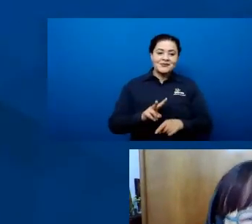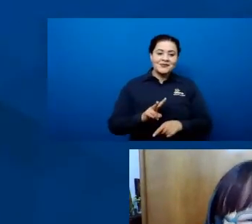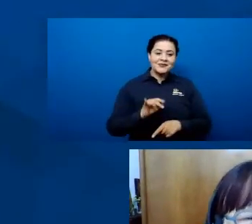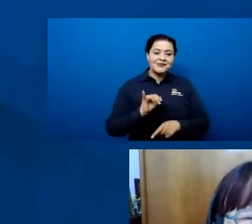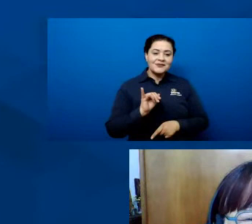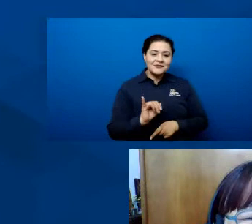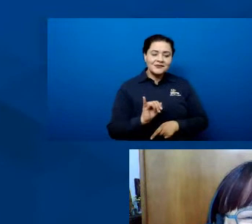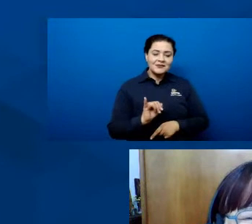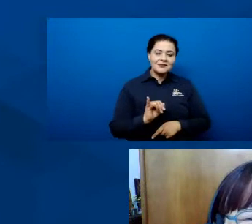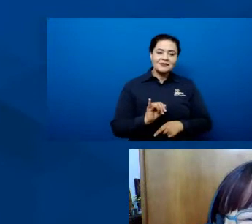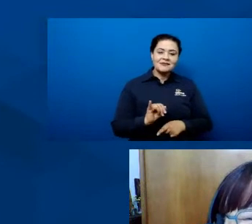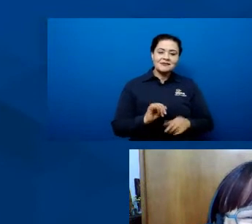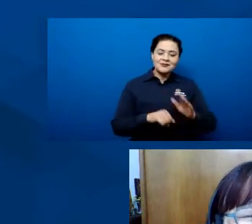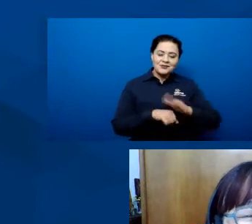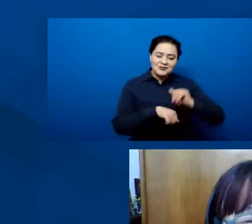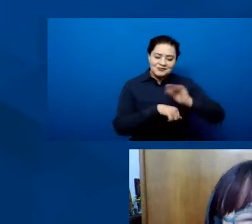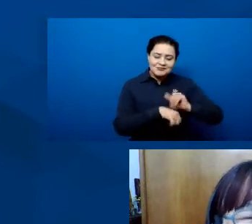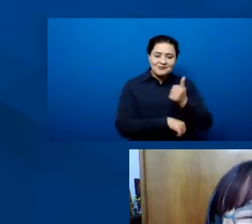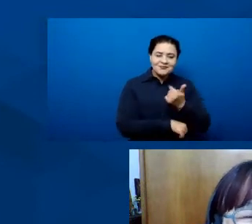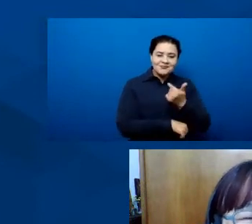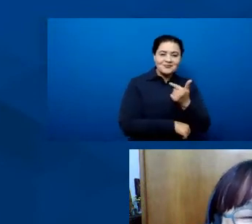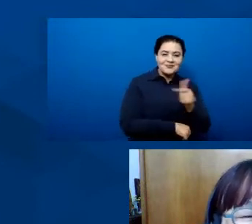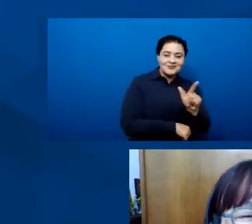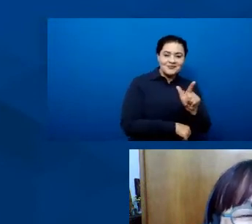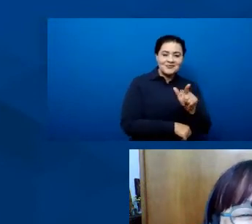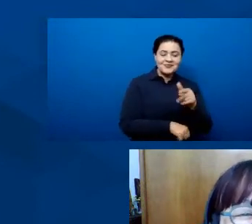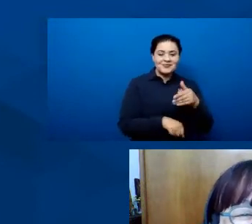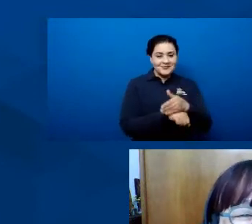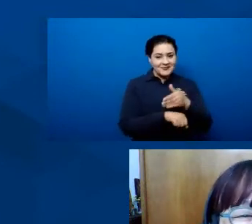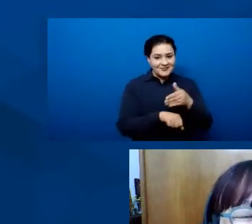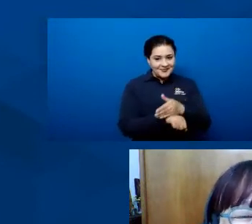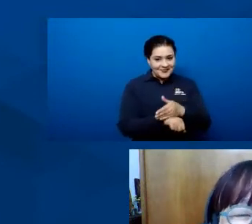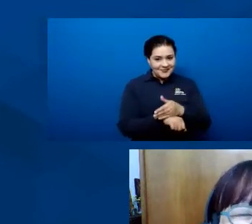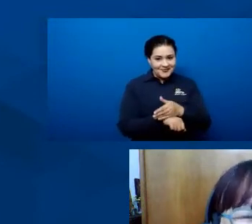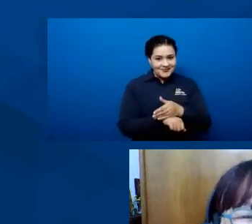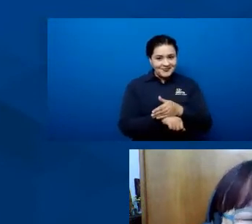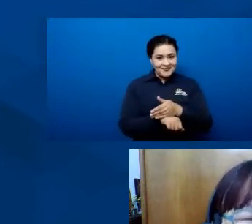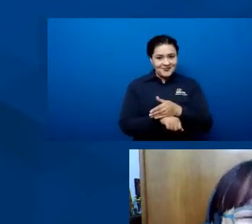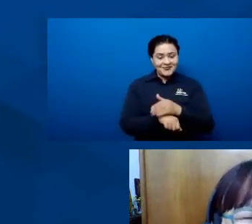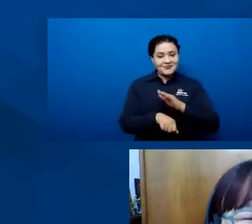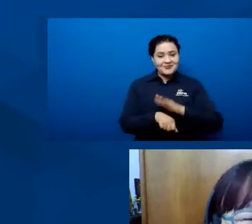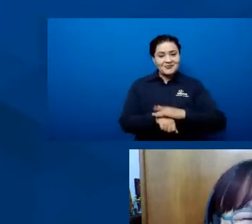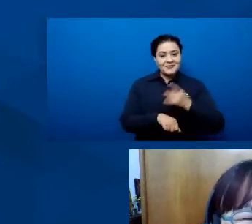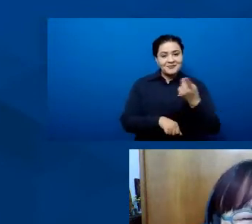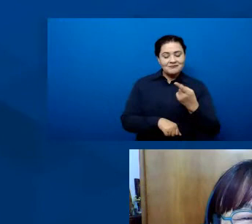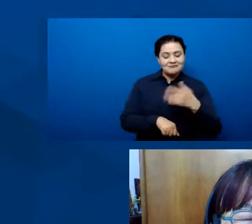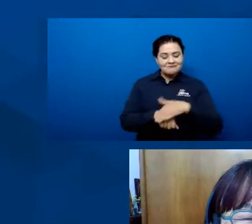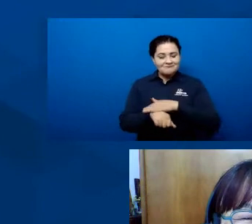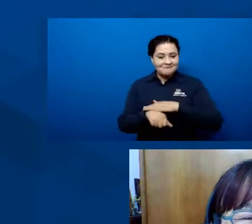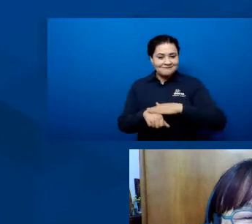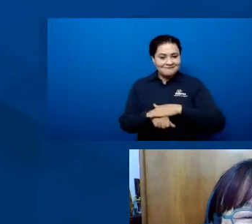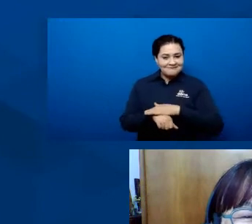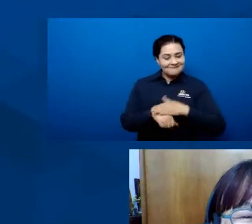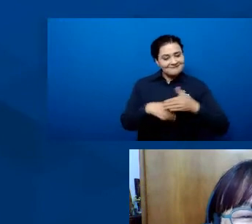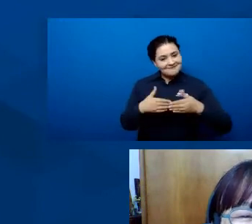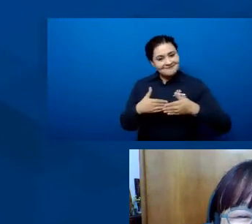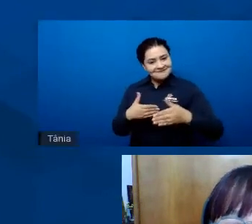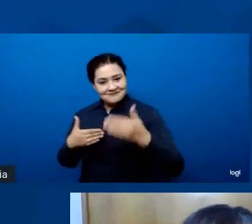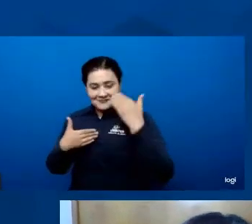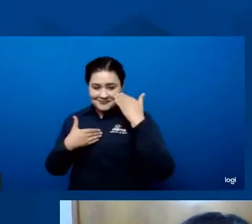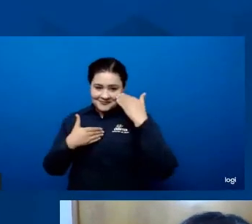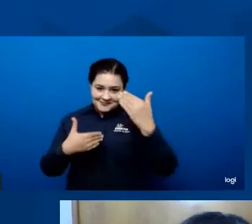vamos abusar e convidá-lo novamente a participar de mais umas conversas aí pela frente. Muito